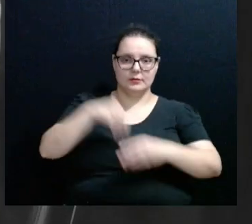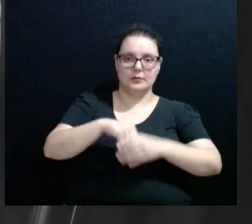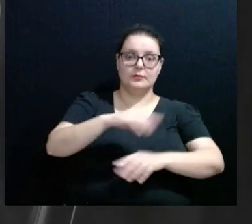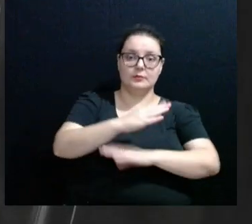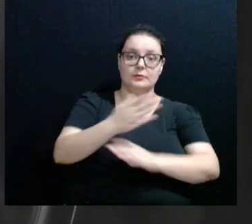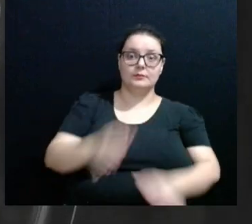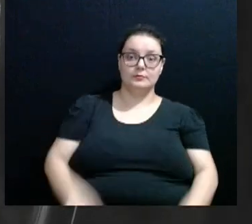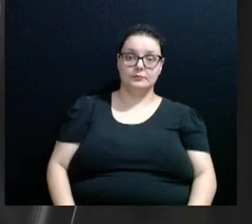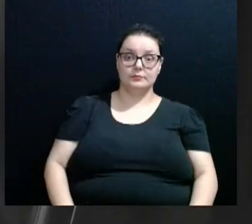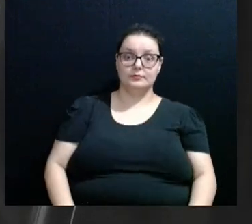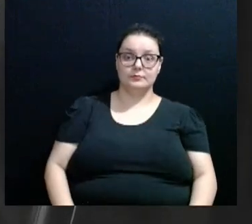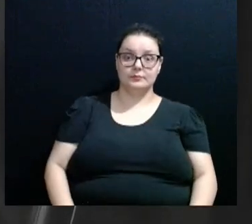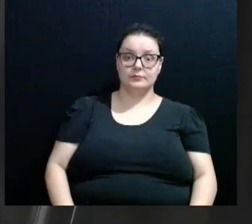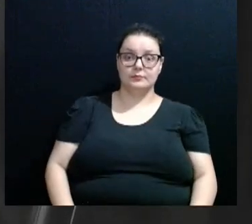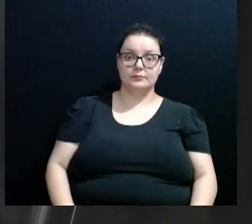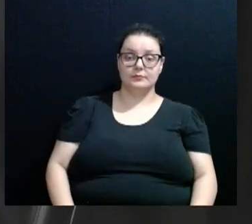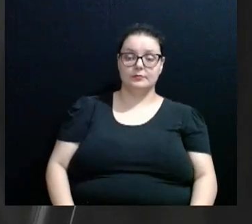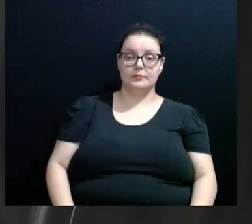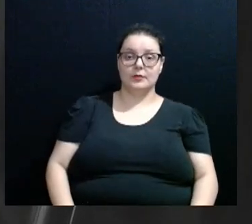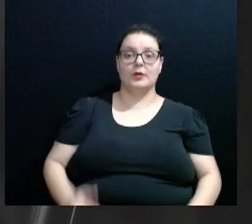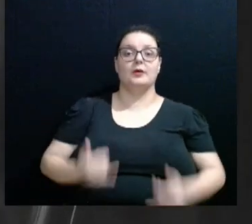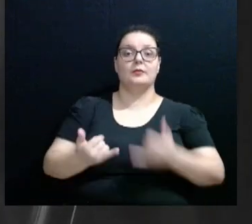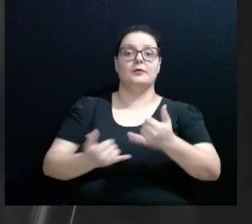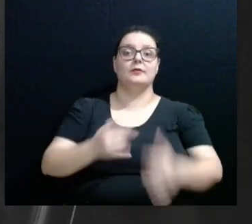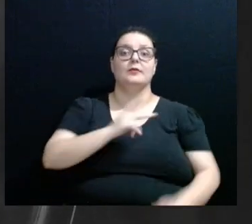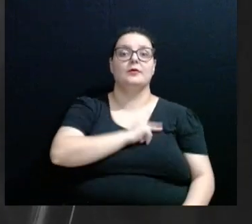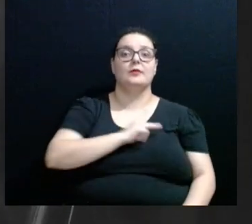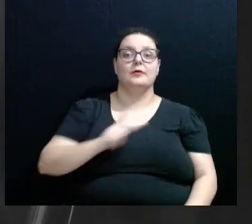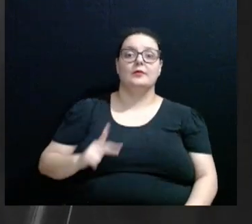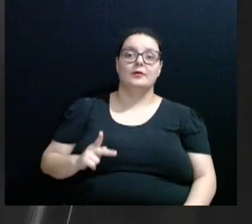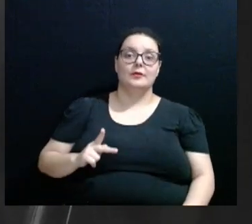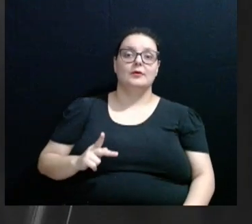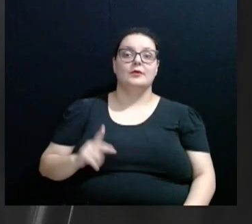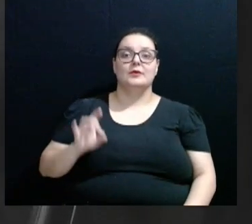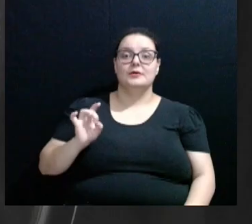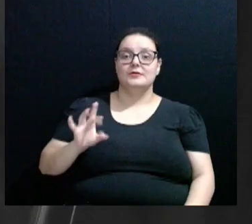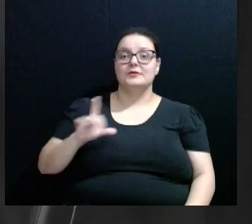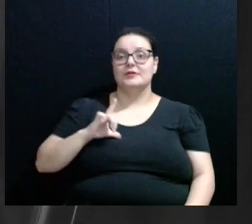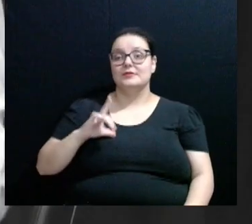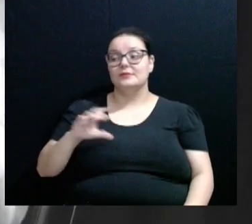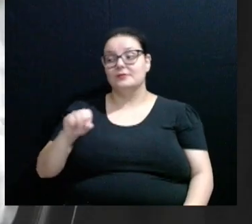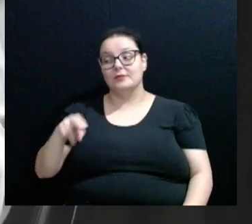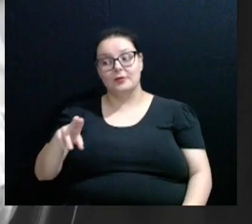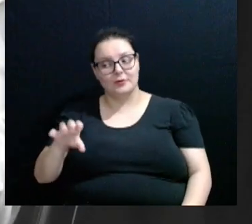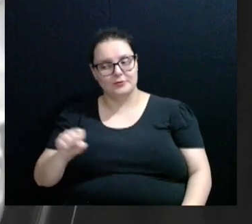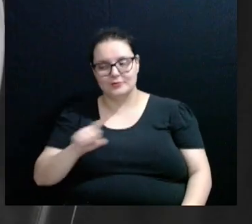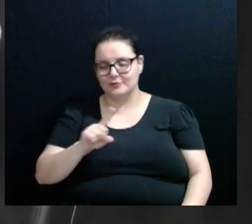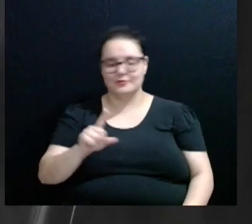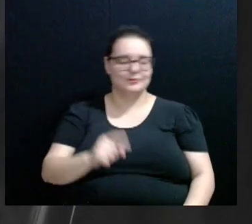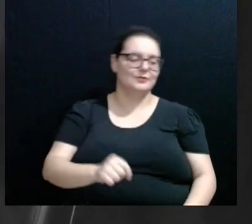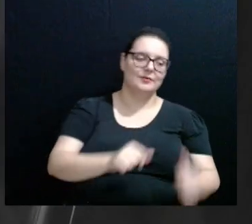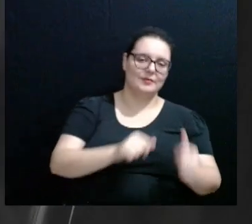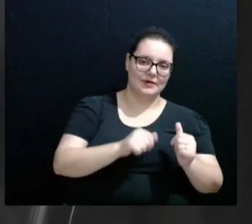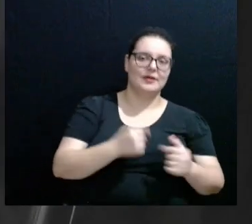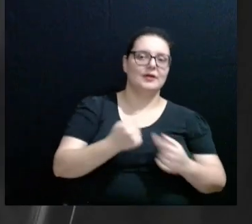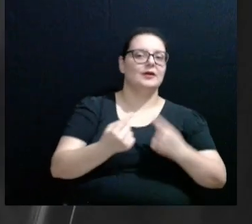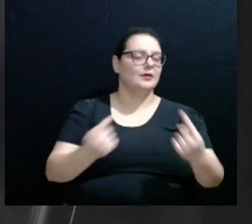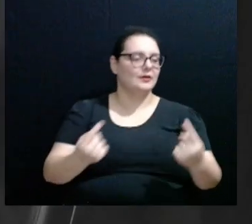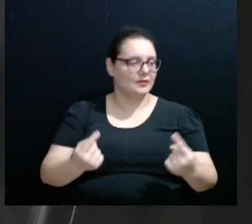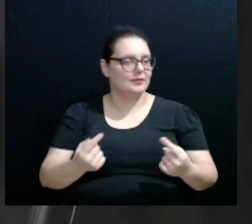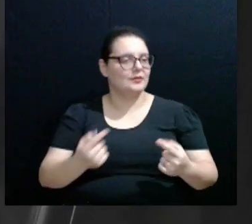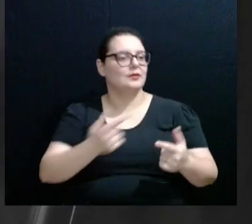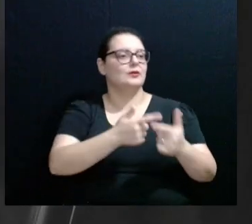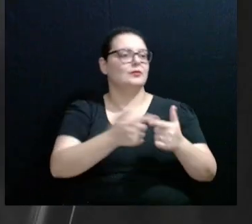Então, eu brinco que foi a presidência, só tive o ônus, eu não tive o bônus, porque foi uma atrás da outra. Cada hora tinha que resolver uma